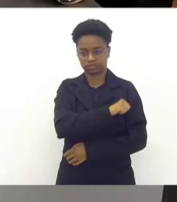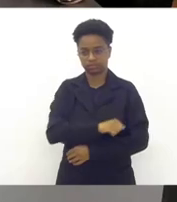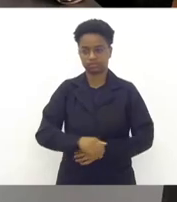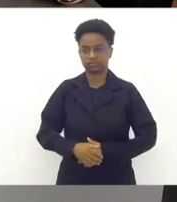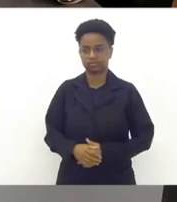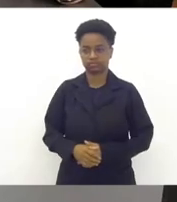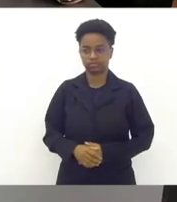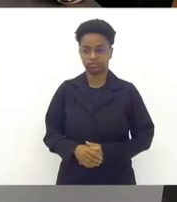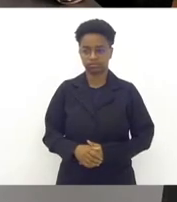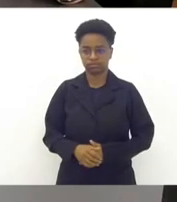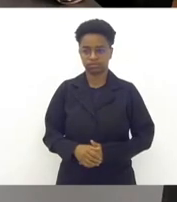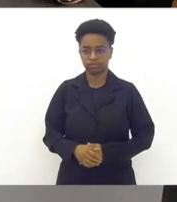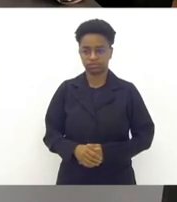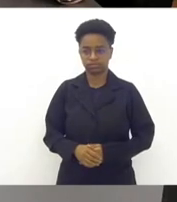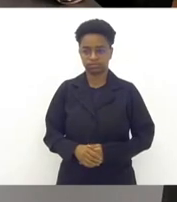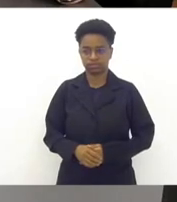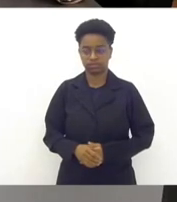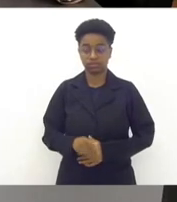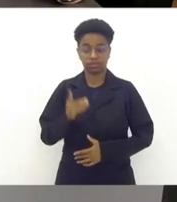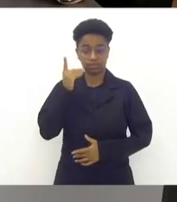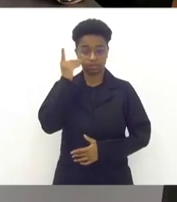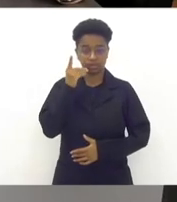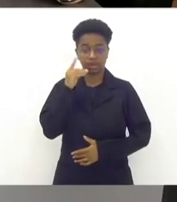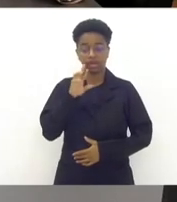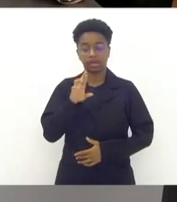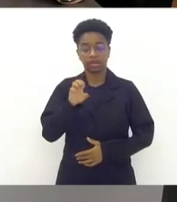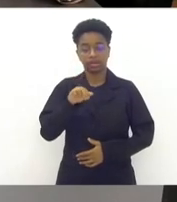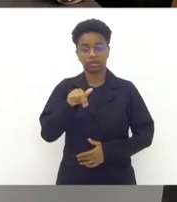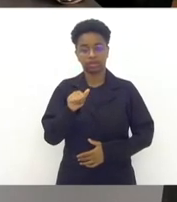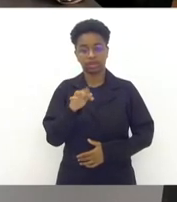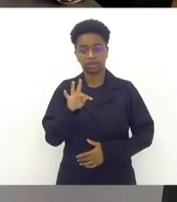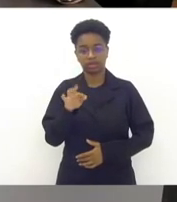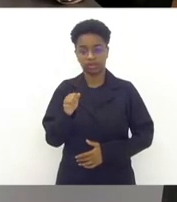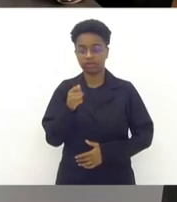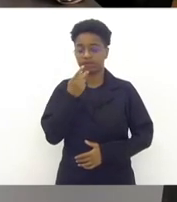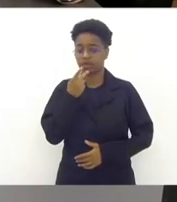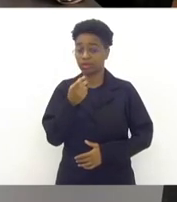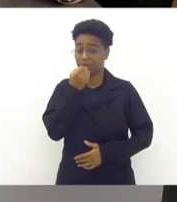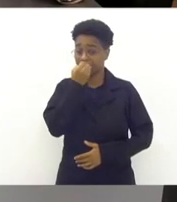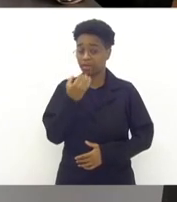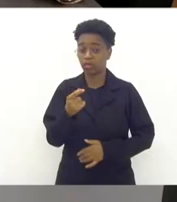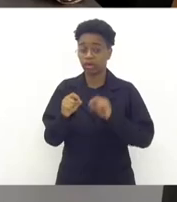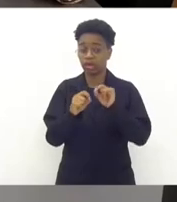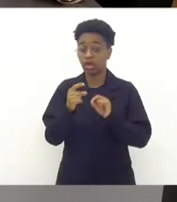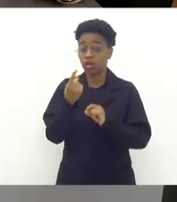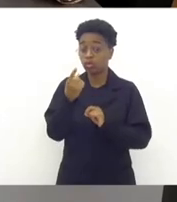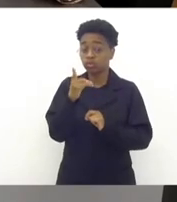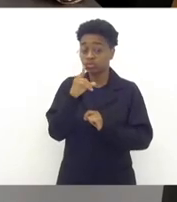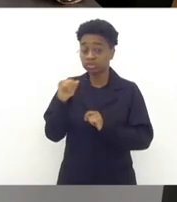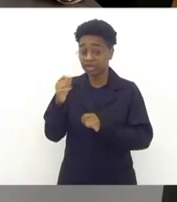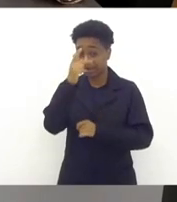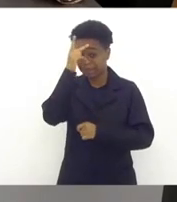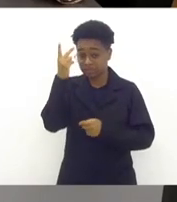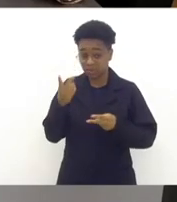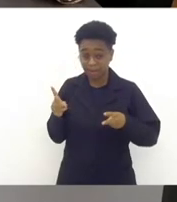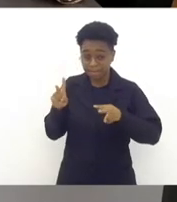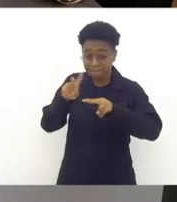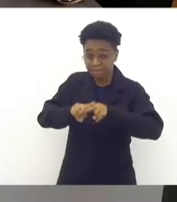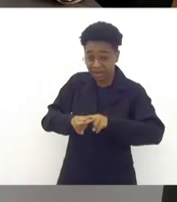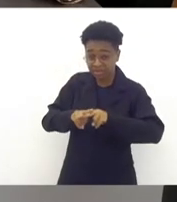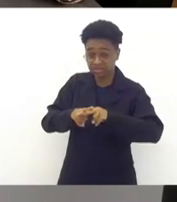Janeiro. A deputada Renata colocou muito bem, um dia que uma pessoa passe